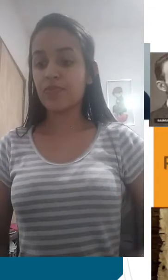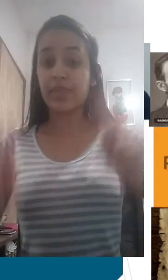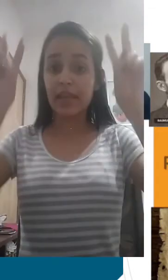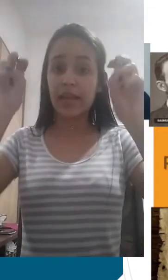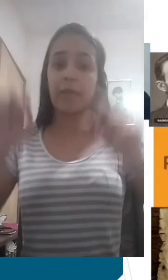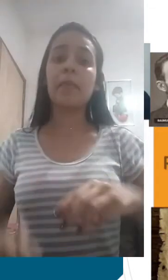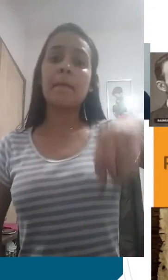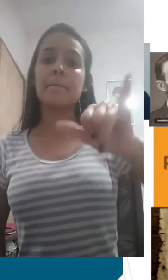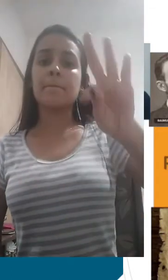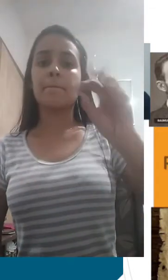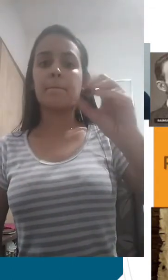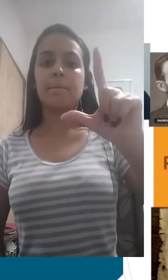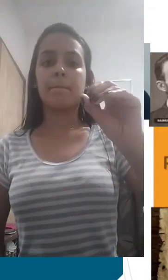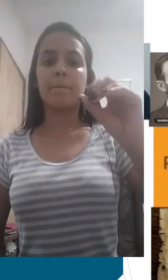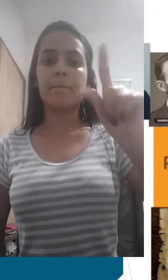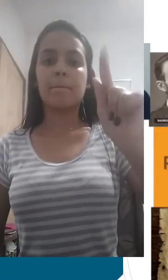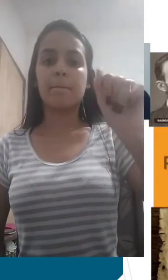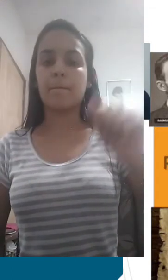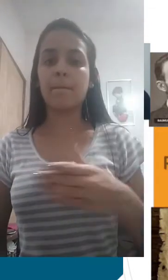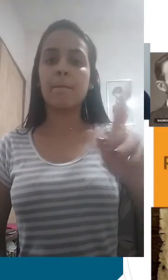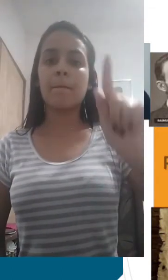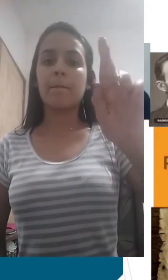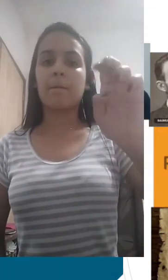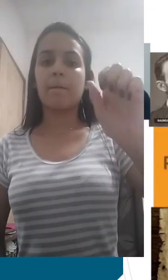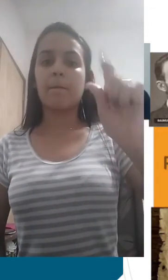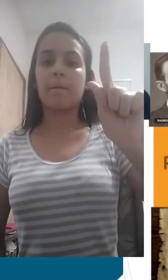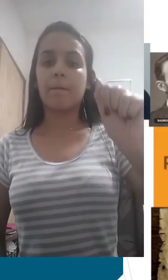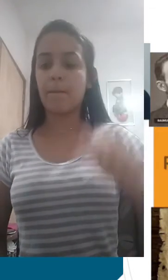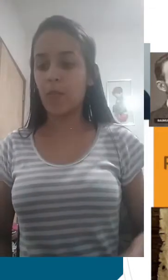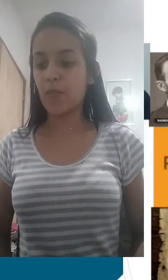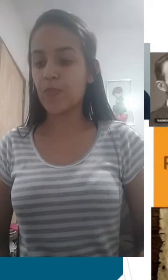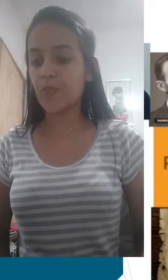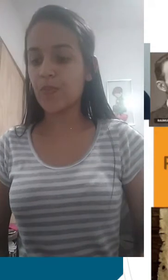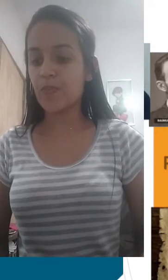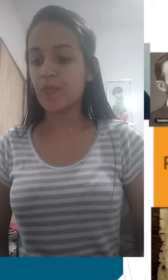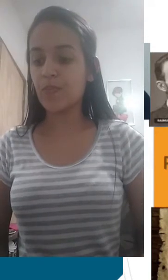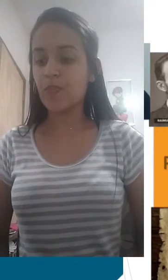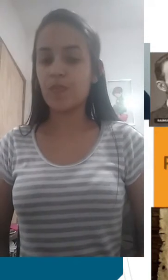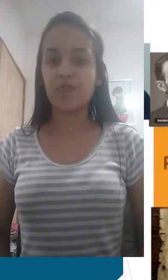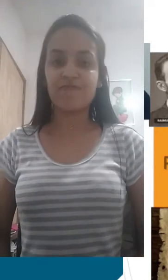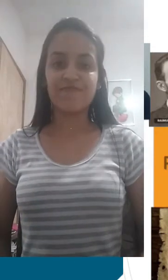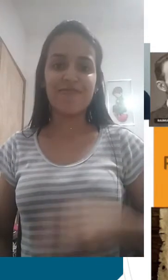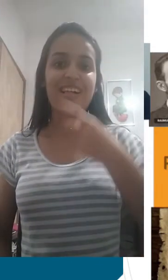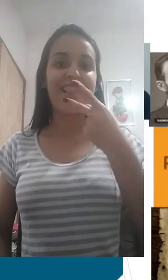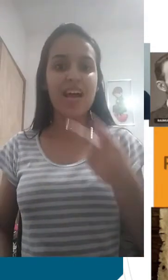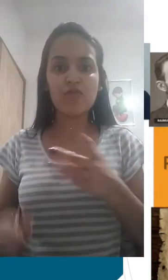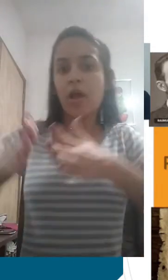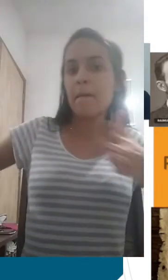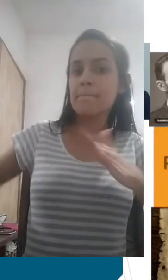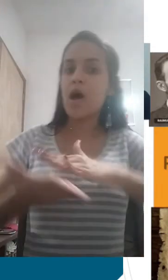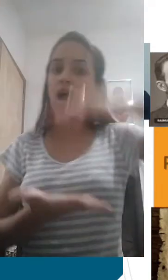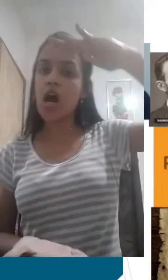a descrição de cenas e objetos, valorização da forma por meio da